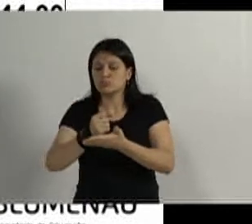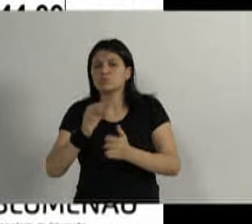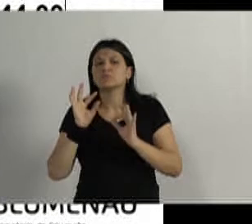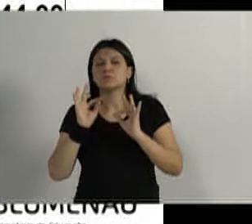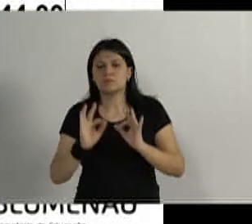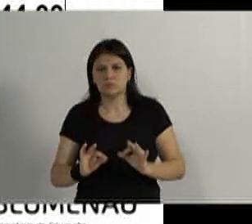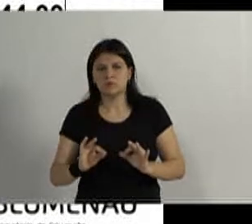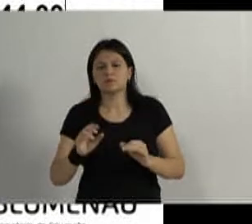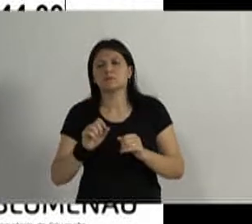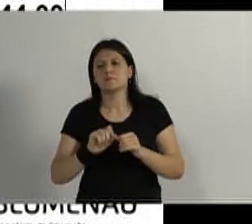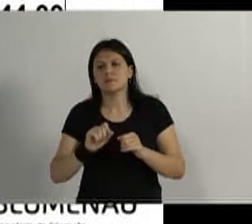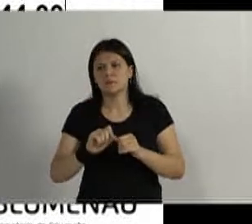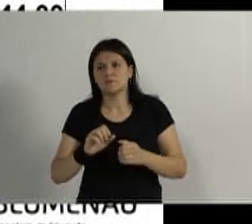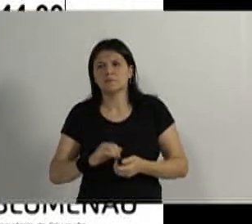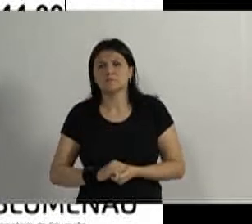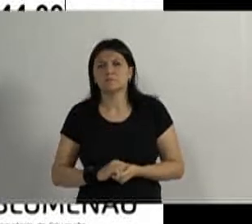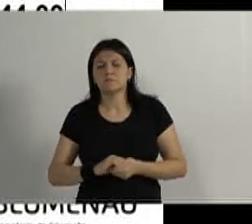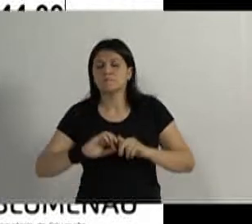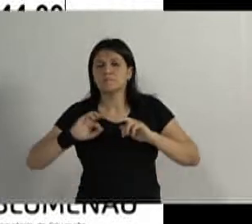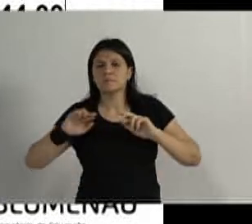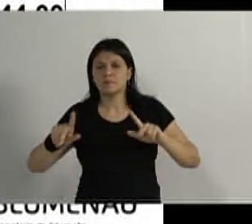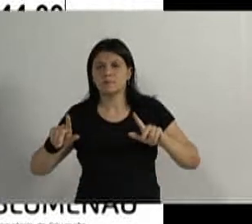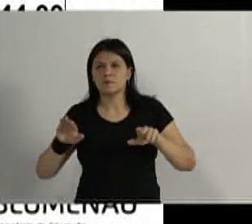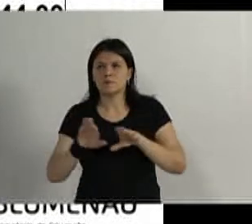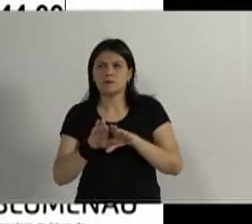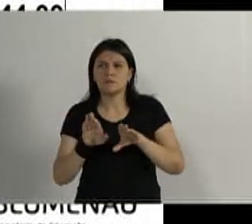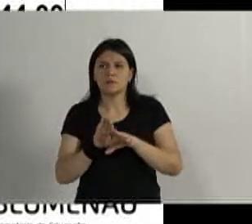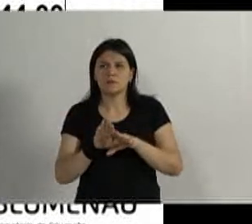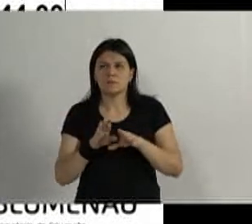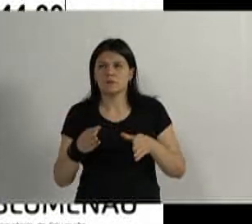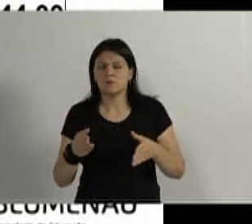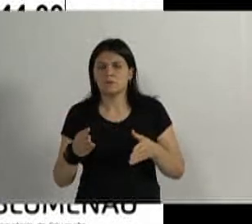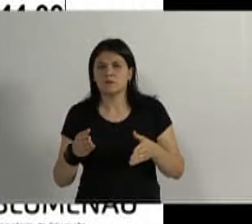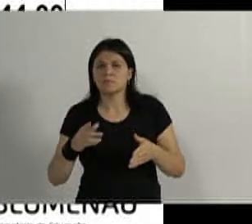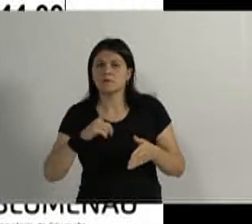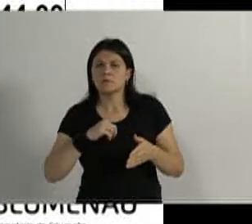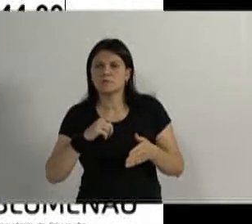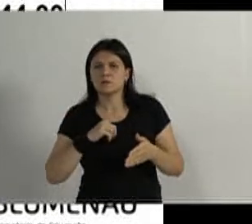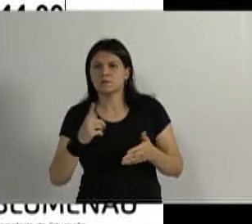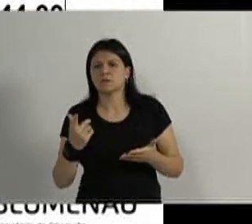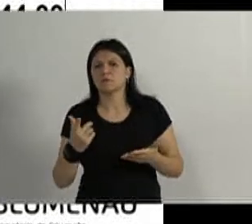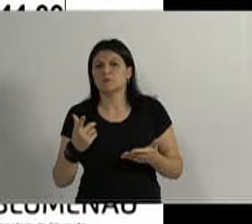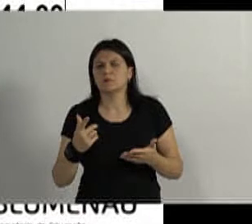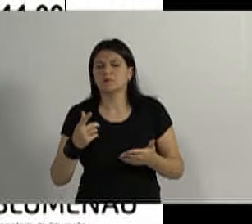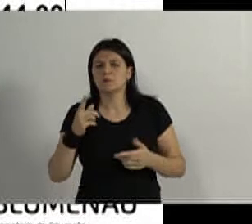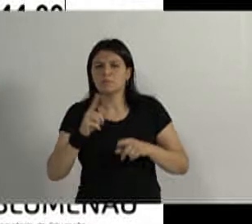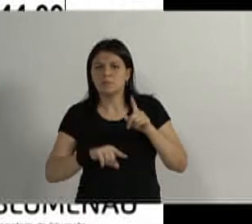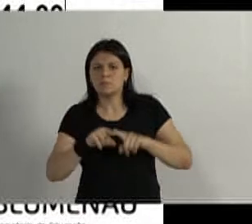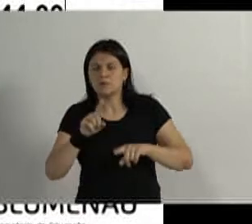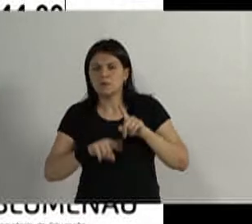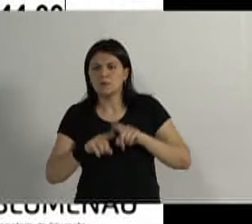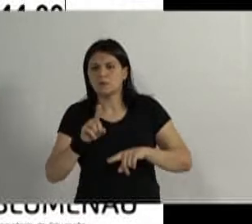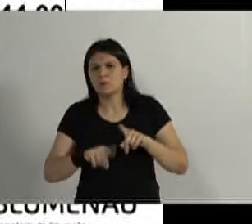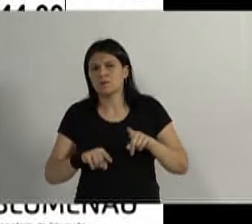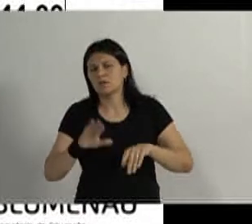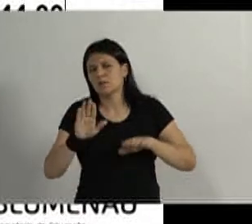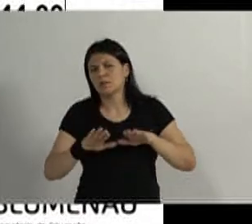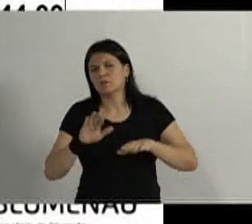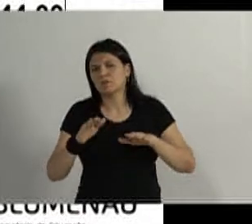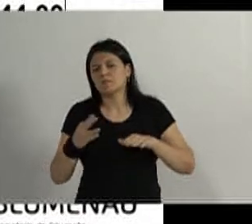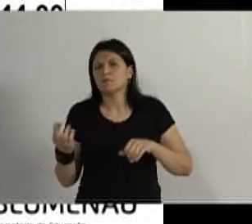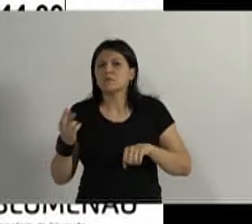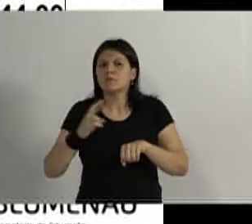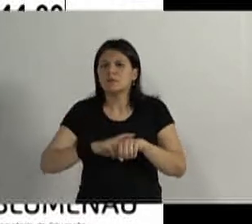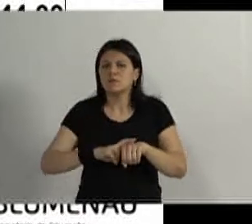não gostaria muito de fazer diferente também é nós temos alguma algum equipamento algum material que eventualmente estaria reservado